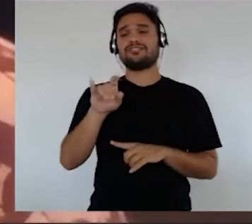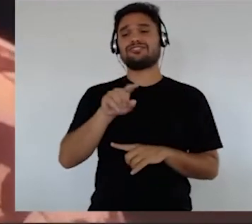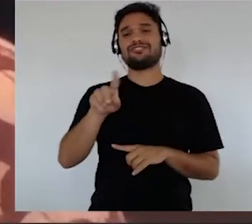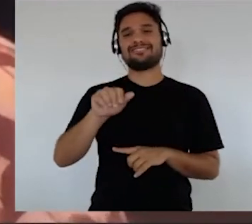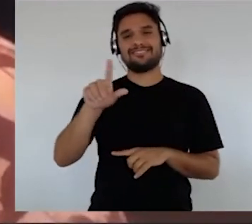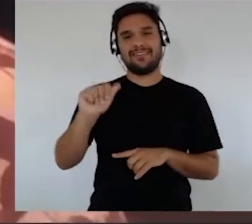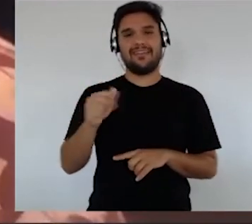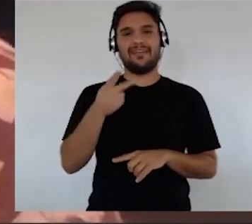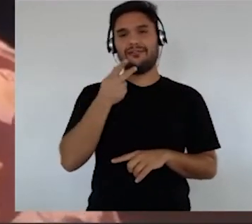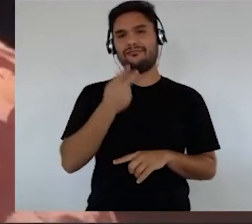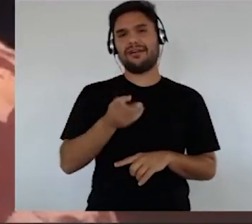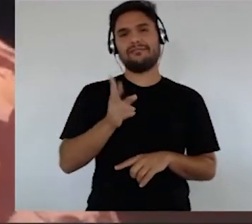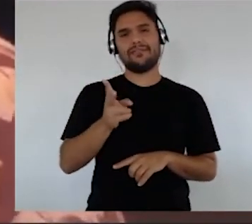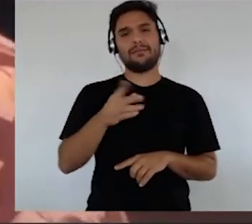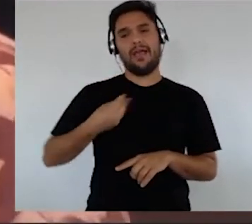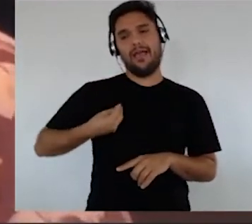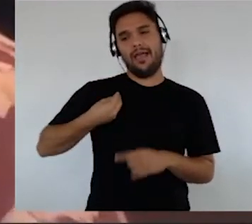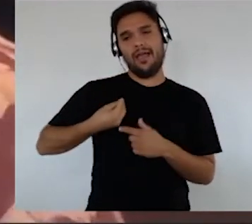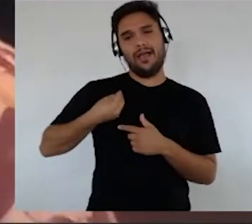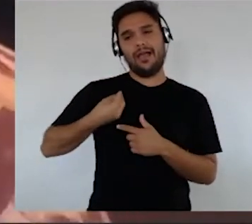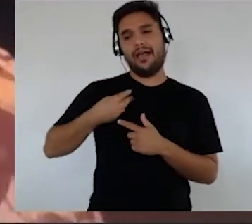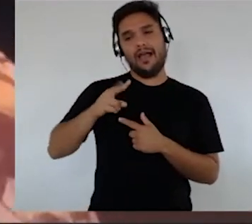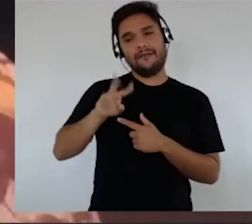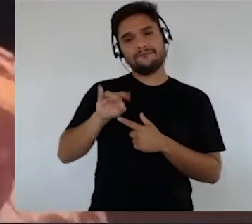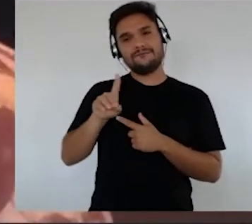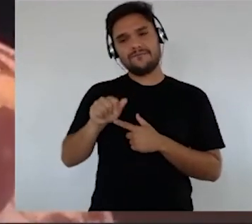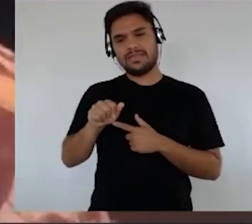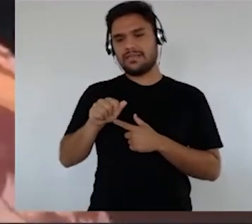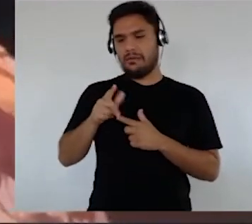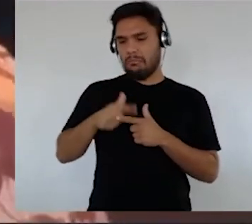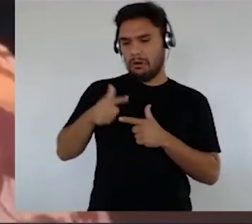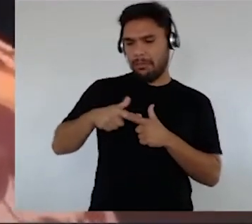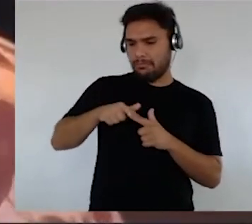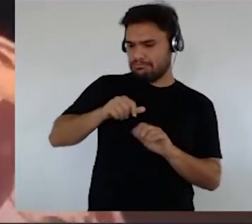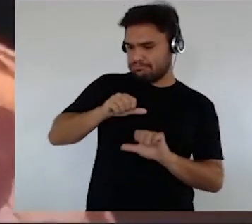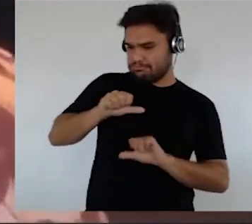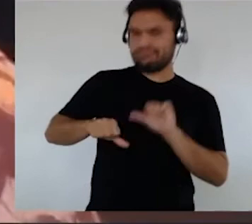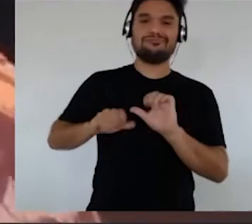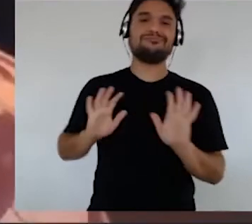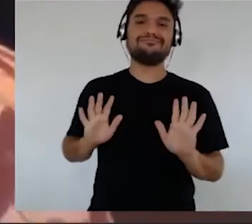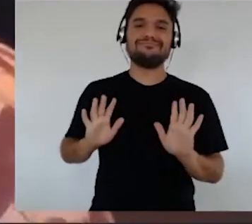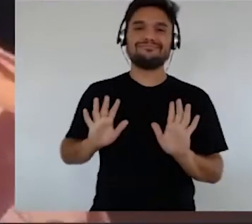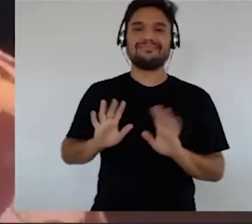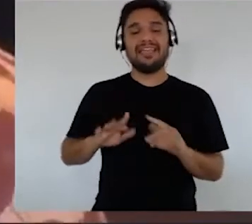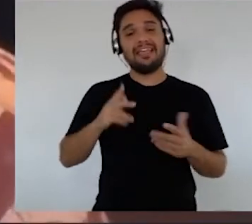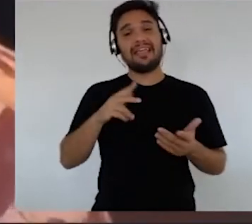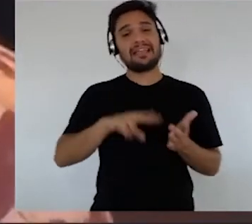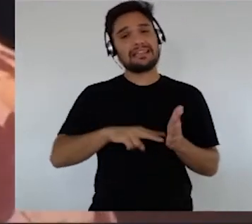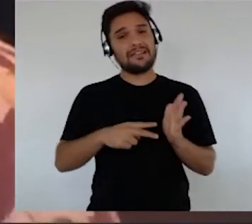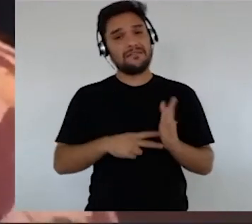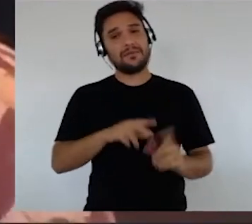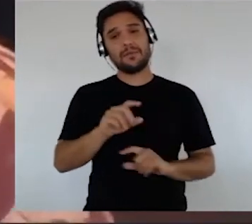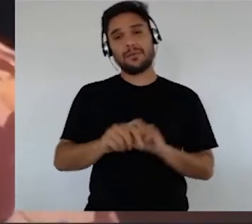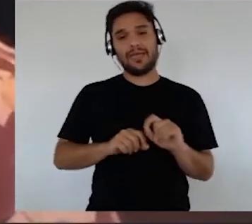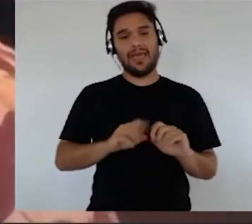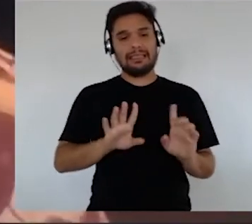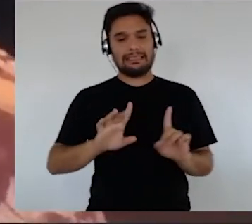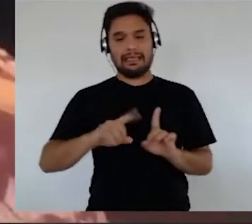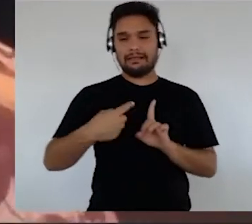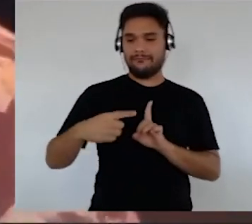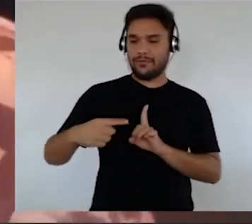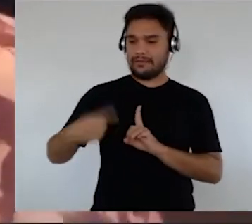digo que a vida é muito da gente fazer de limões limonadas. Ou seja, a gente vai ali diante dos